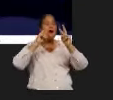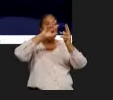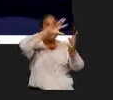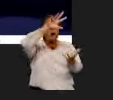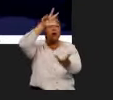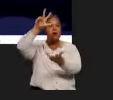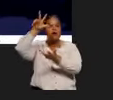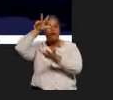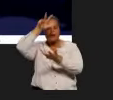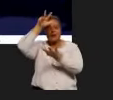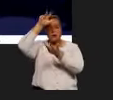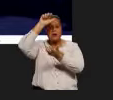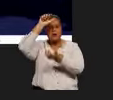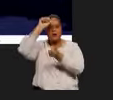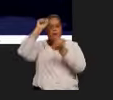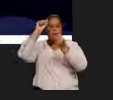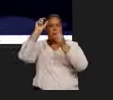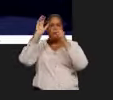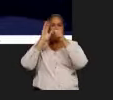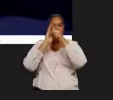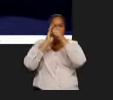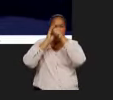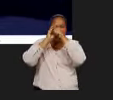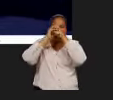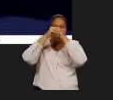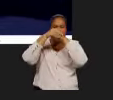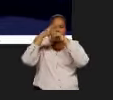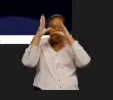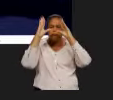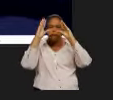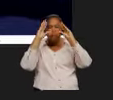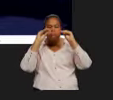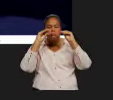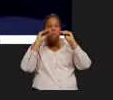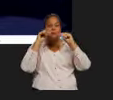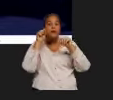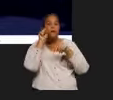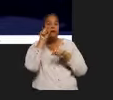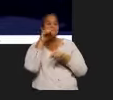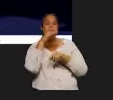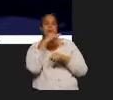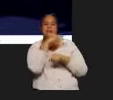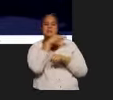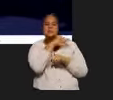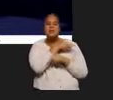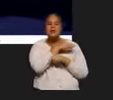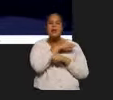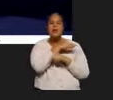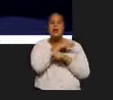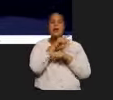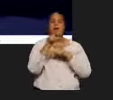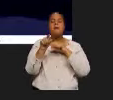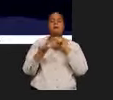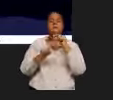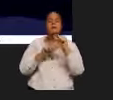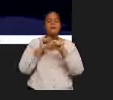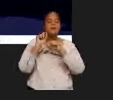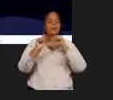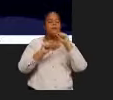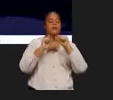terra visto a noite por aqui dá para gente perceber que a com